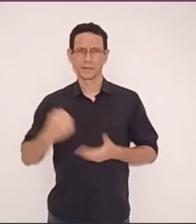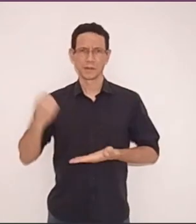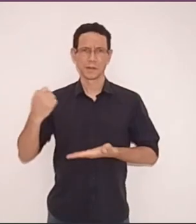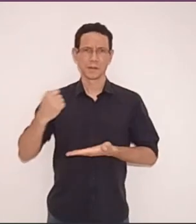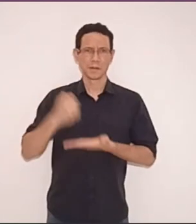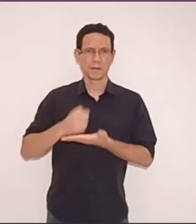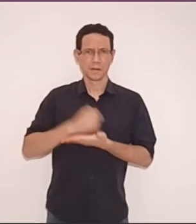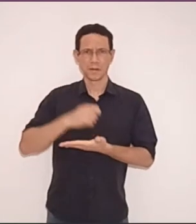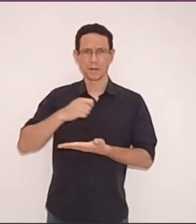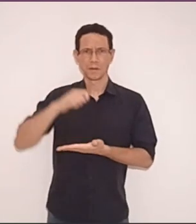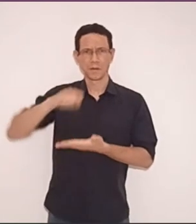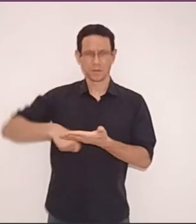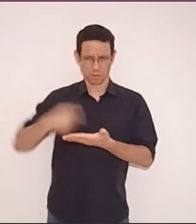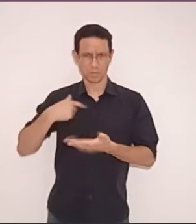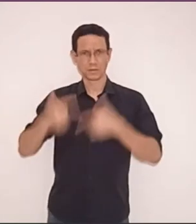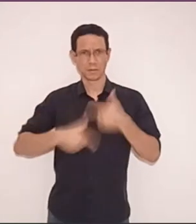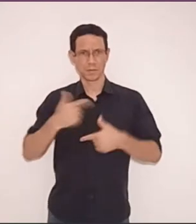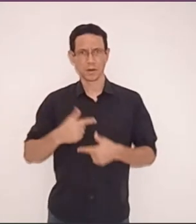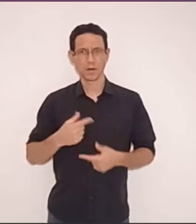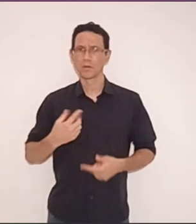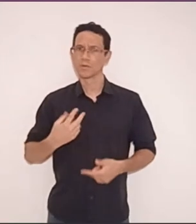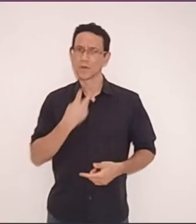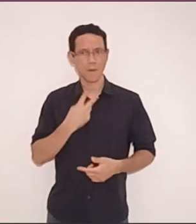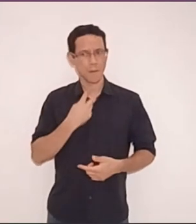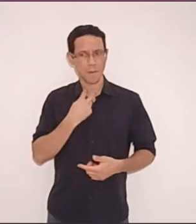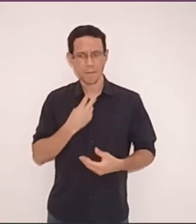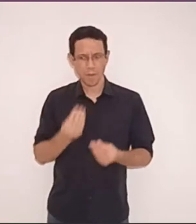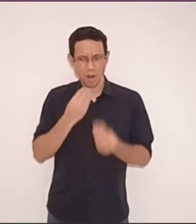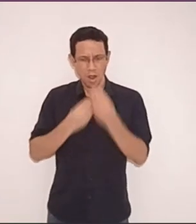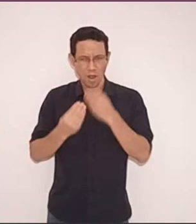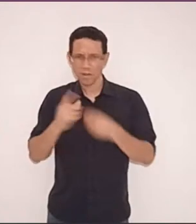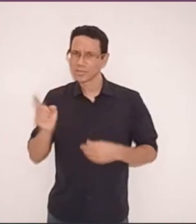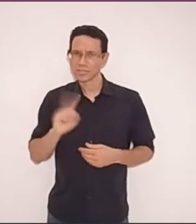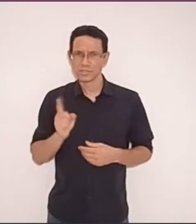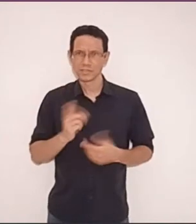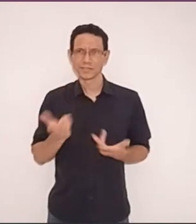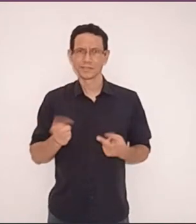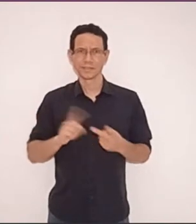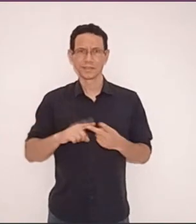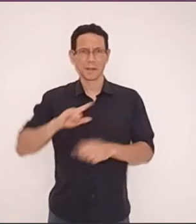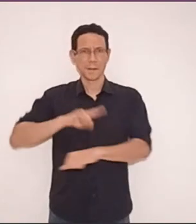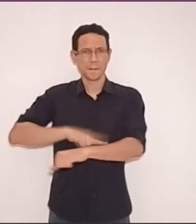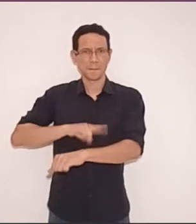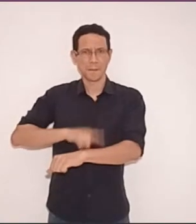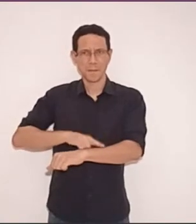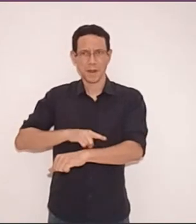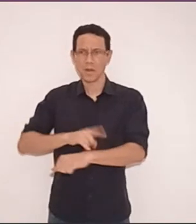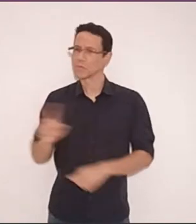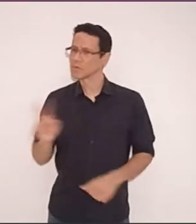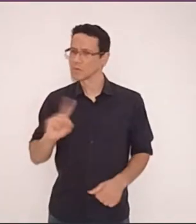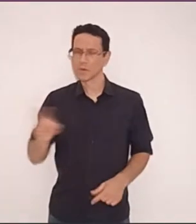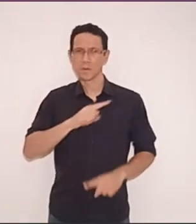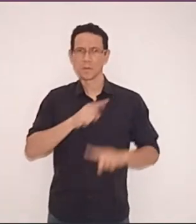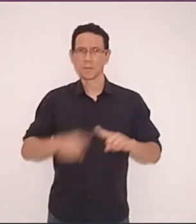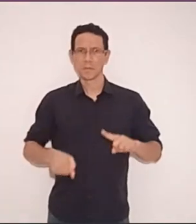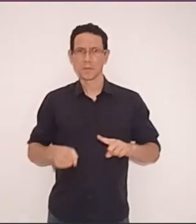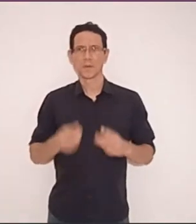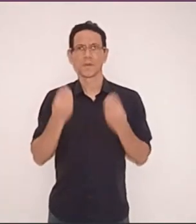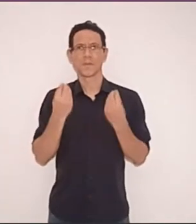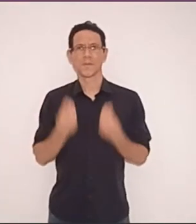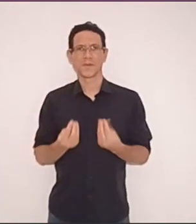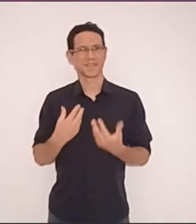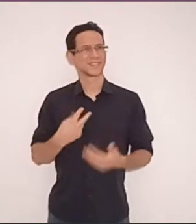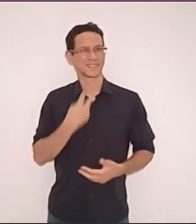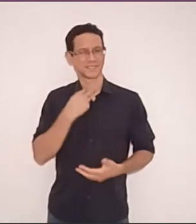me alimentar da própria comida não podia utilizar o banheiro da casa e tantas outras coisas mais com isso